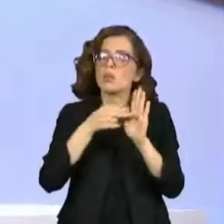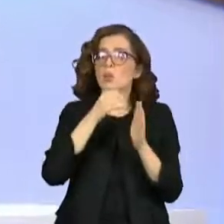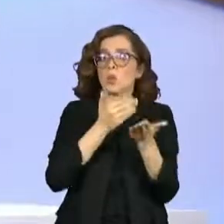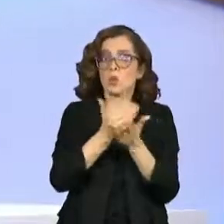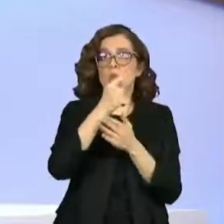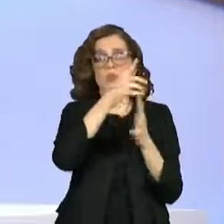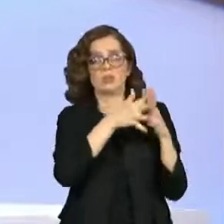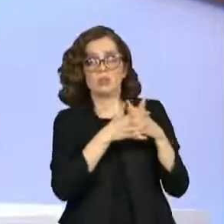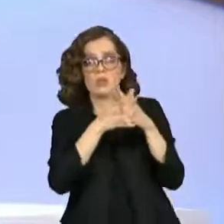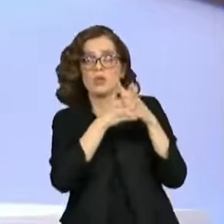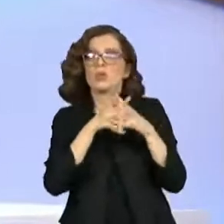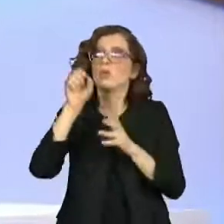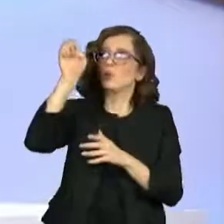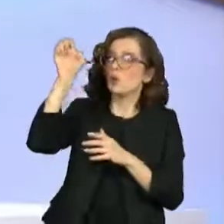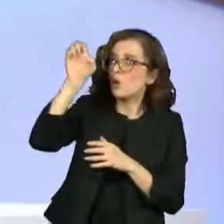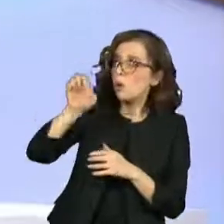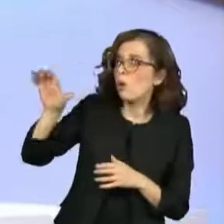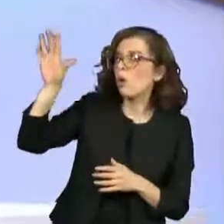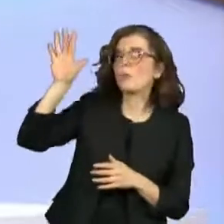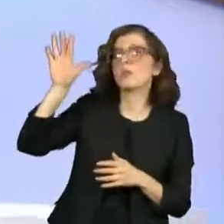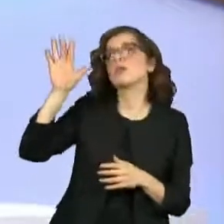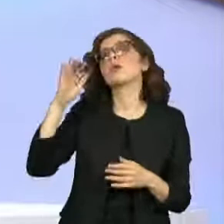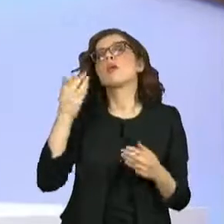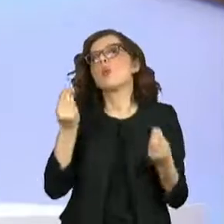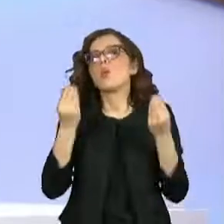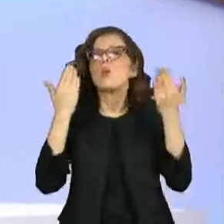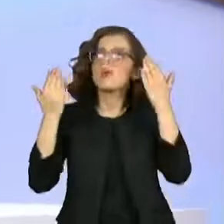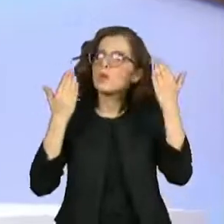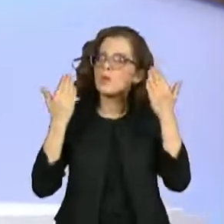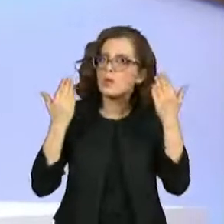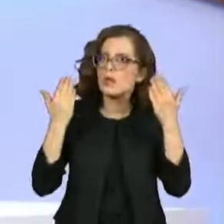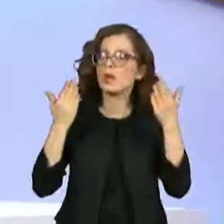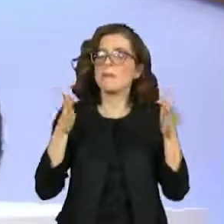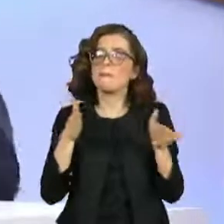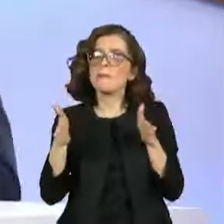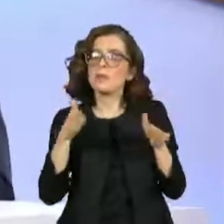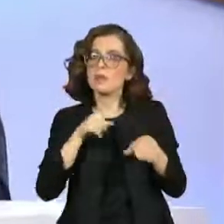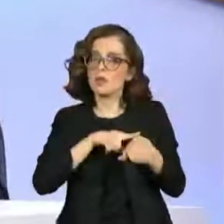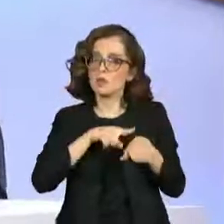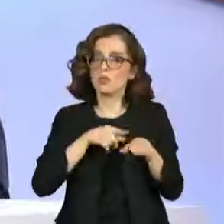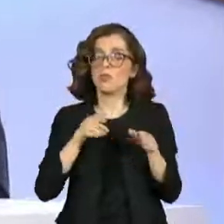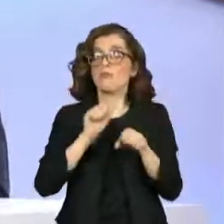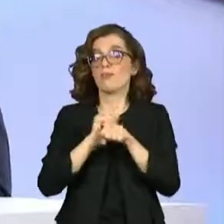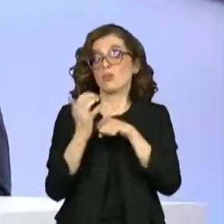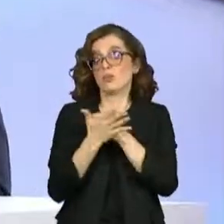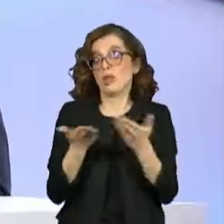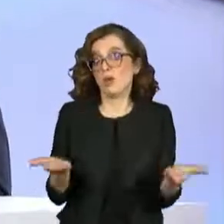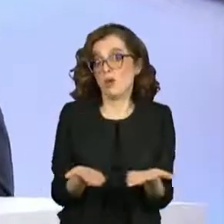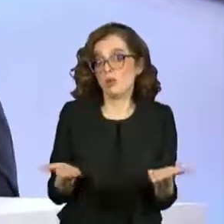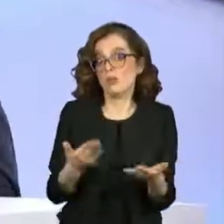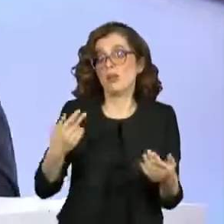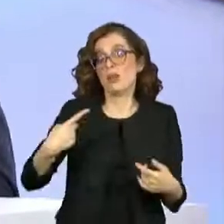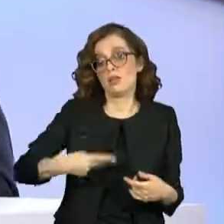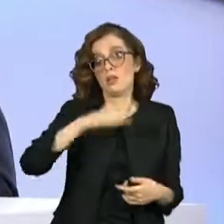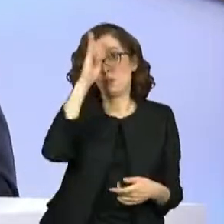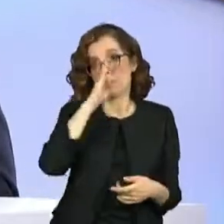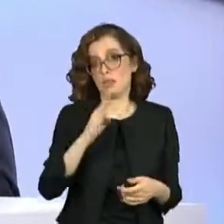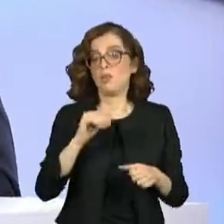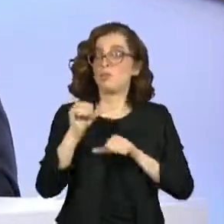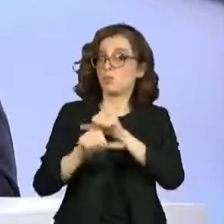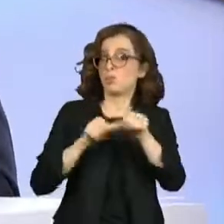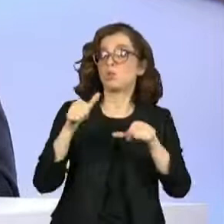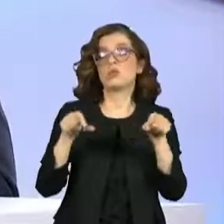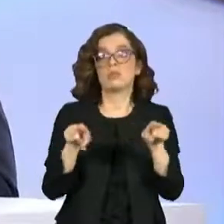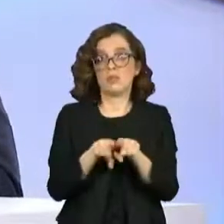agora com as crises que nós estamos vivendo, por exemplo, a pandemia e tal, que poderia gerar essa oportunidade